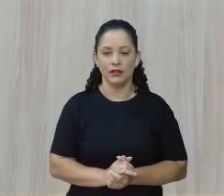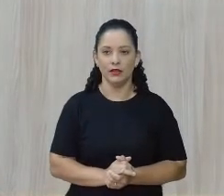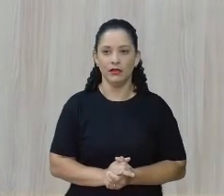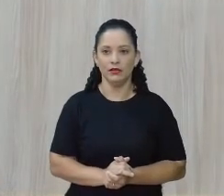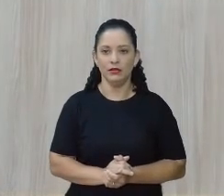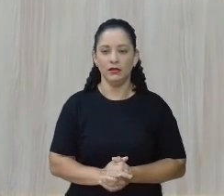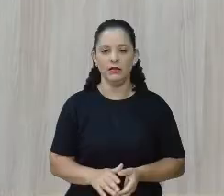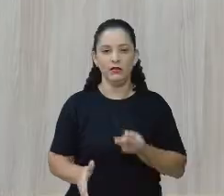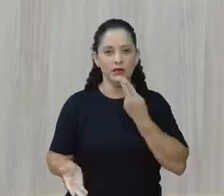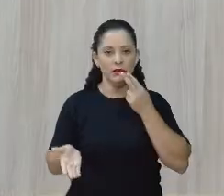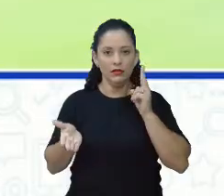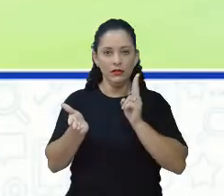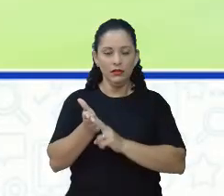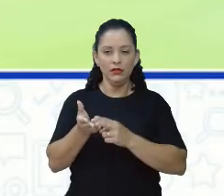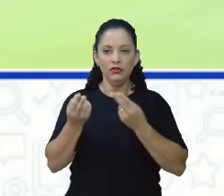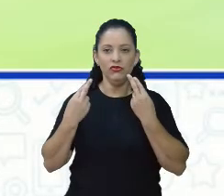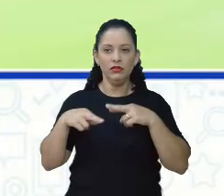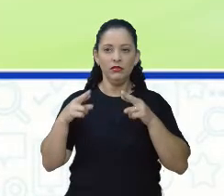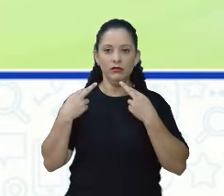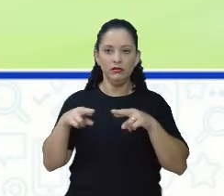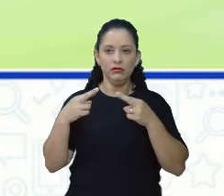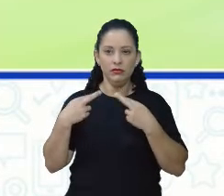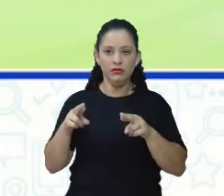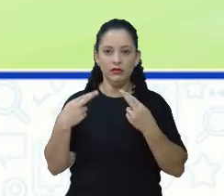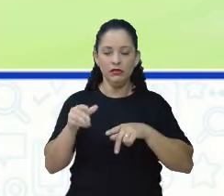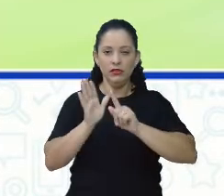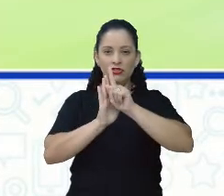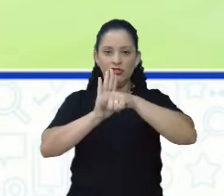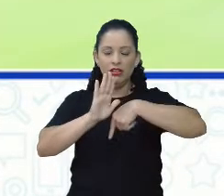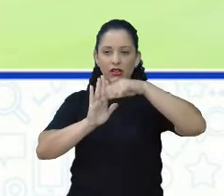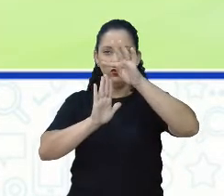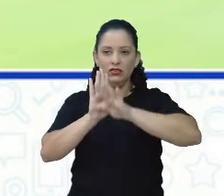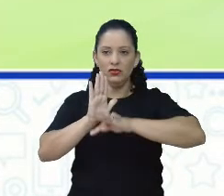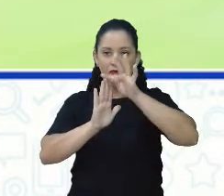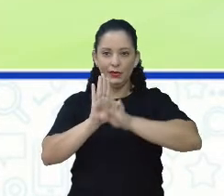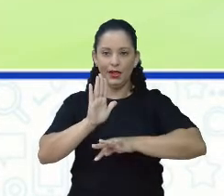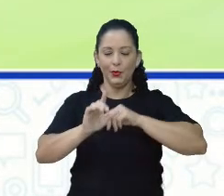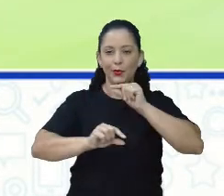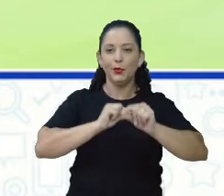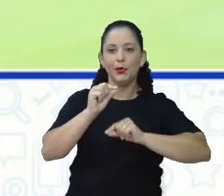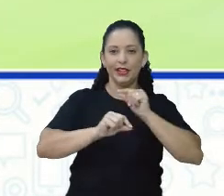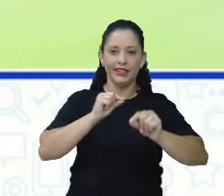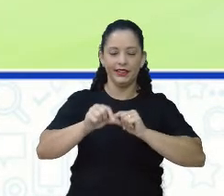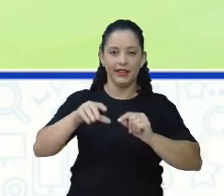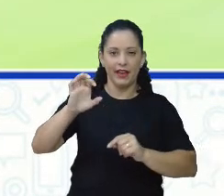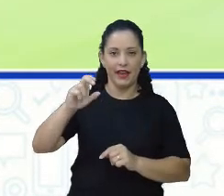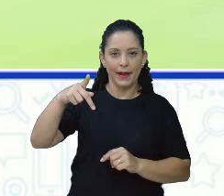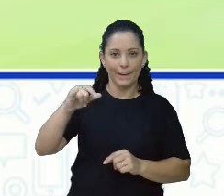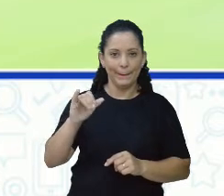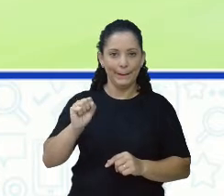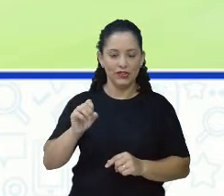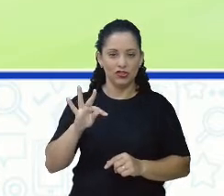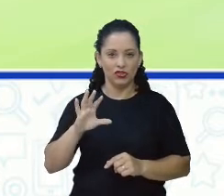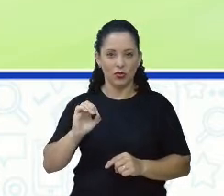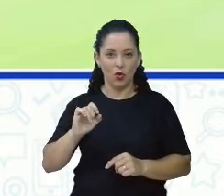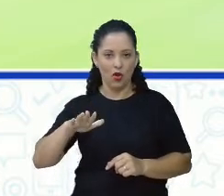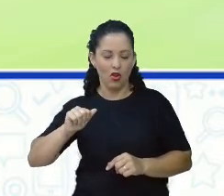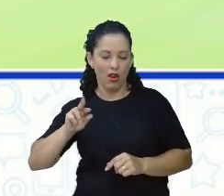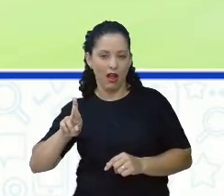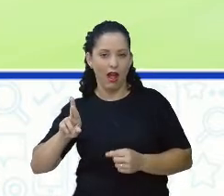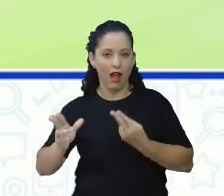As cartas de reclamação são de um gênero textual de caráter epistolar, ou seja, são escritos em formato de carta,